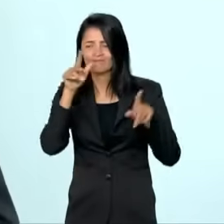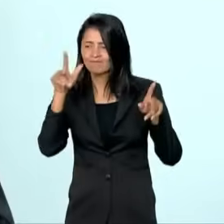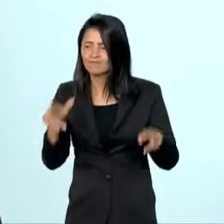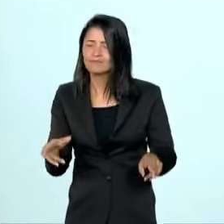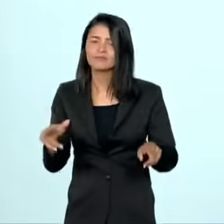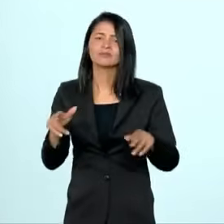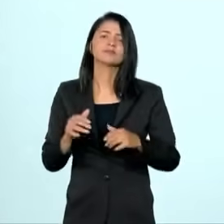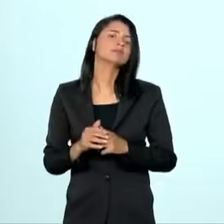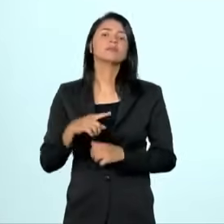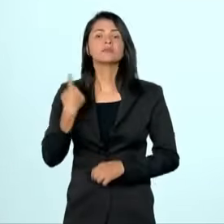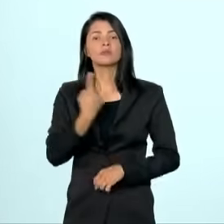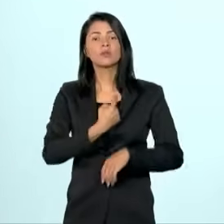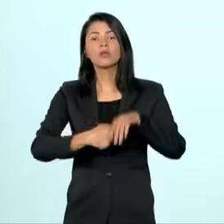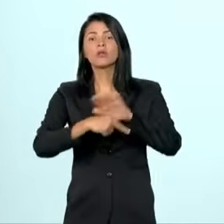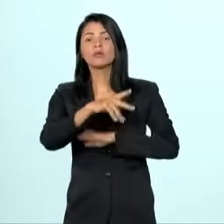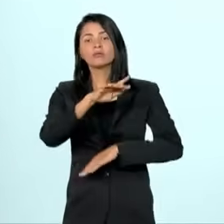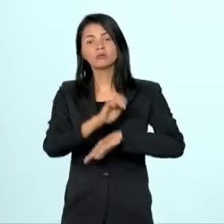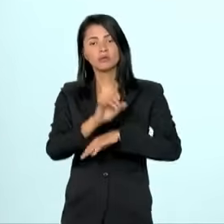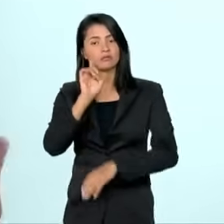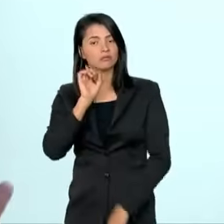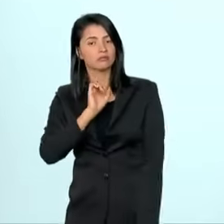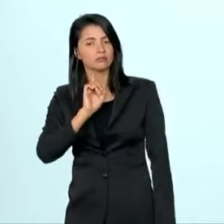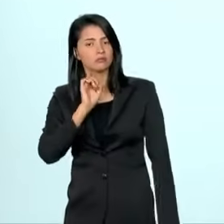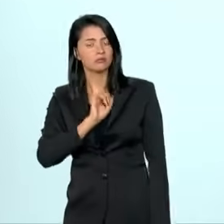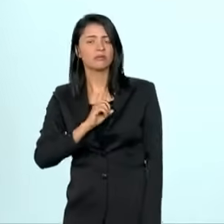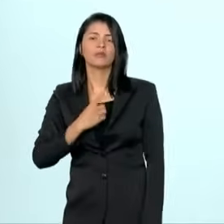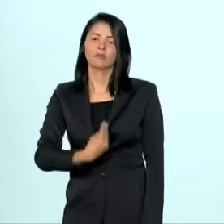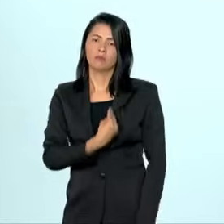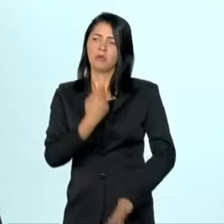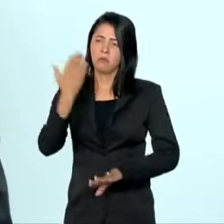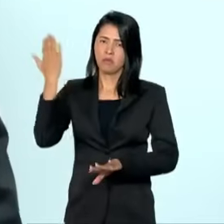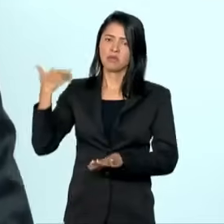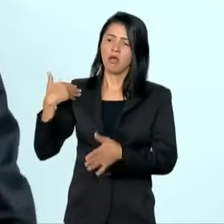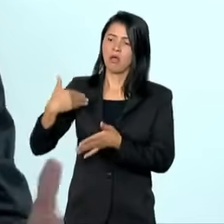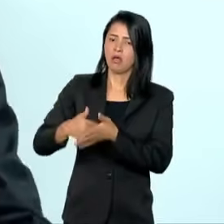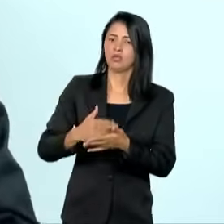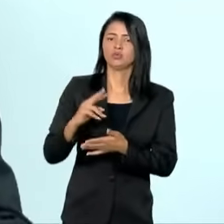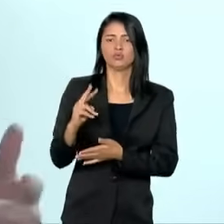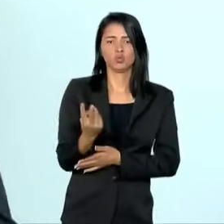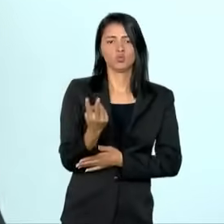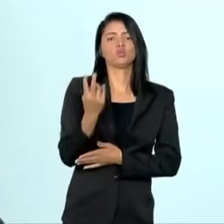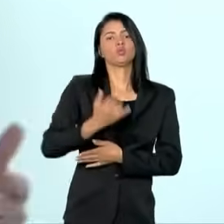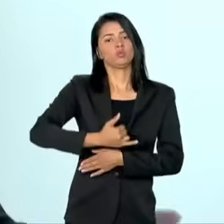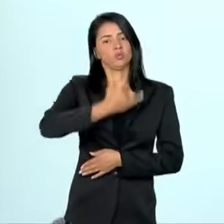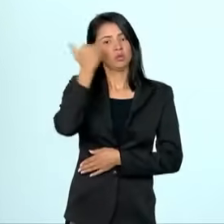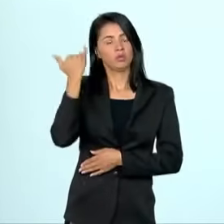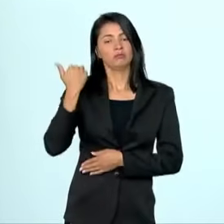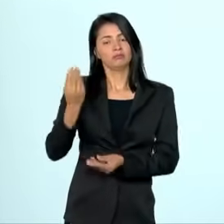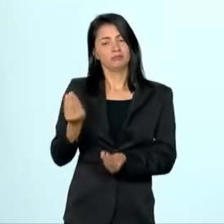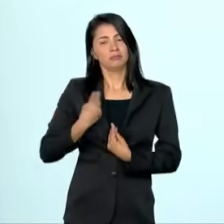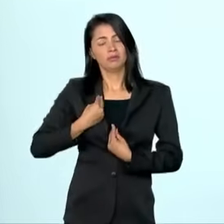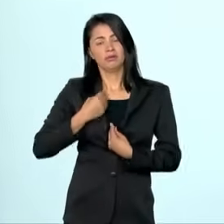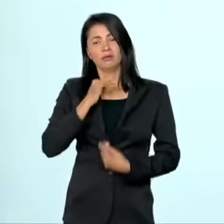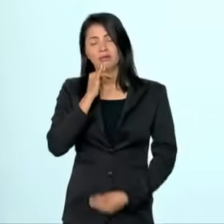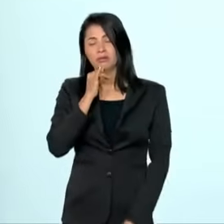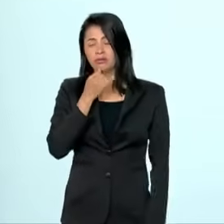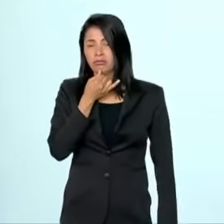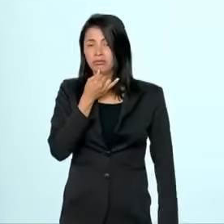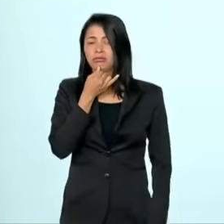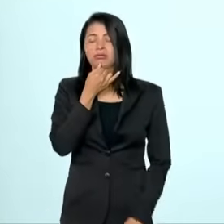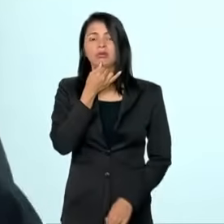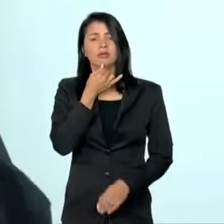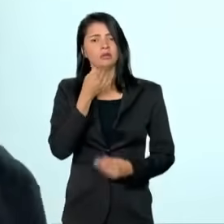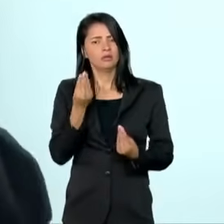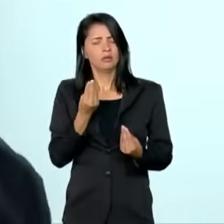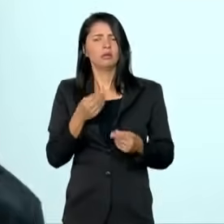E nós de Minas Gerais, que vivemos e vivenciamos no passado recente duas tragédias que nos entristeceram